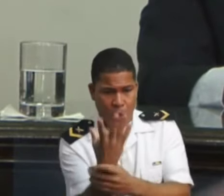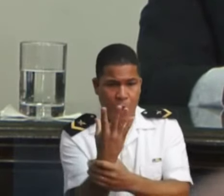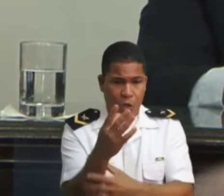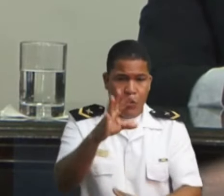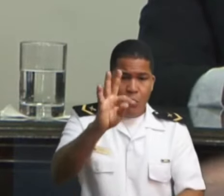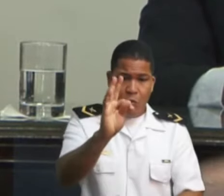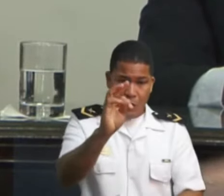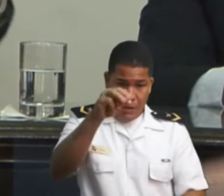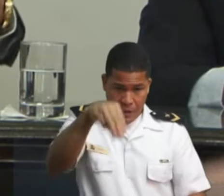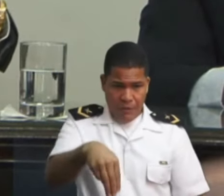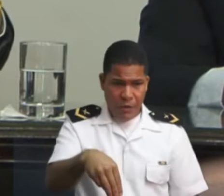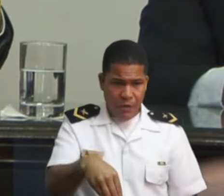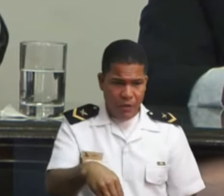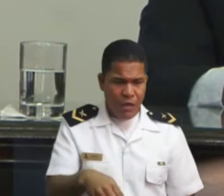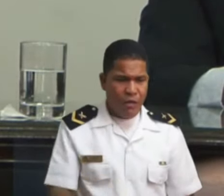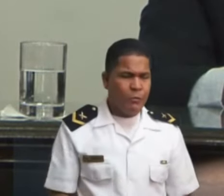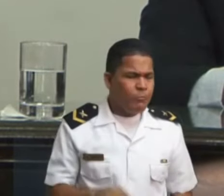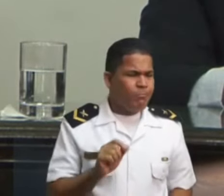Marítimo está logo